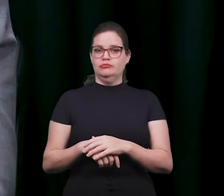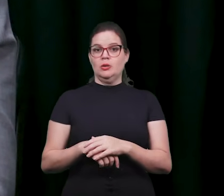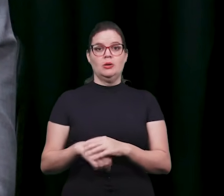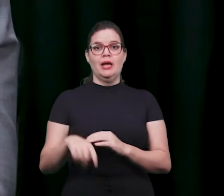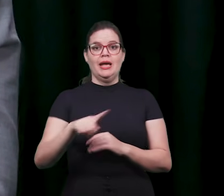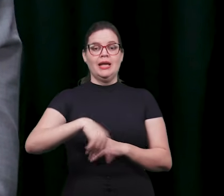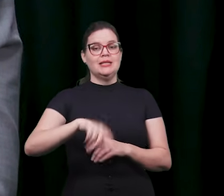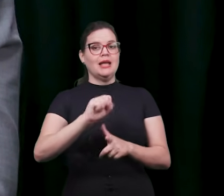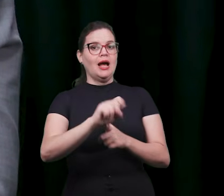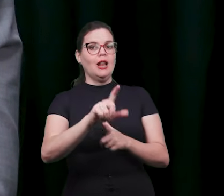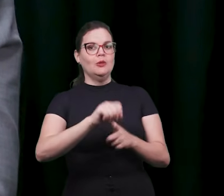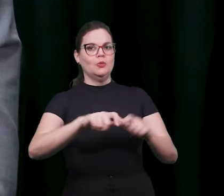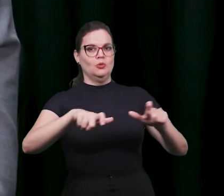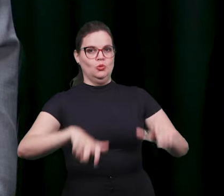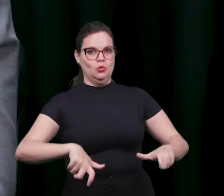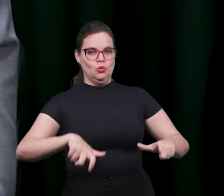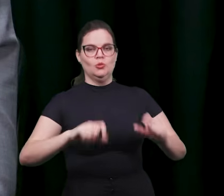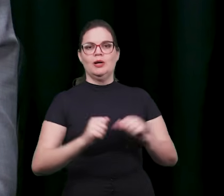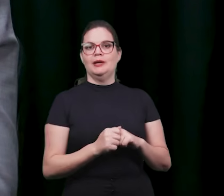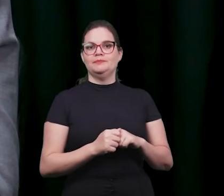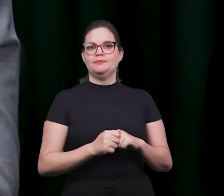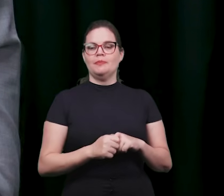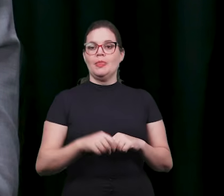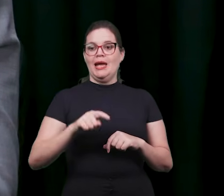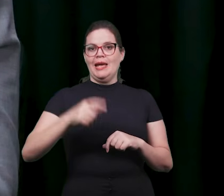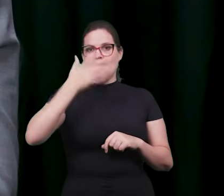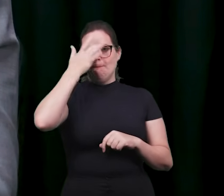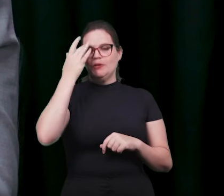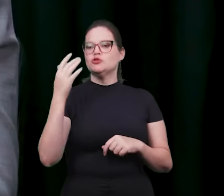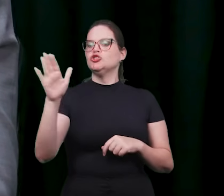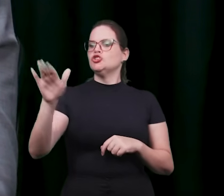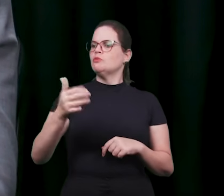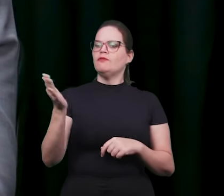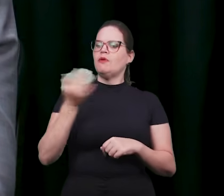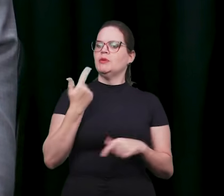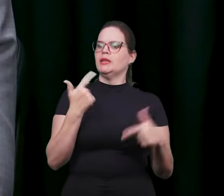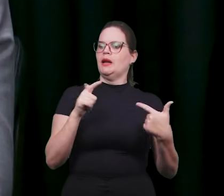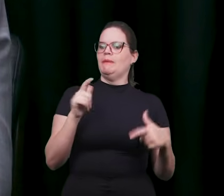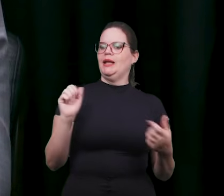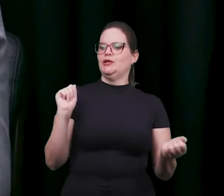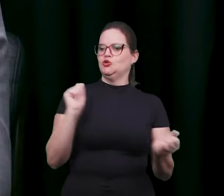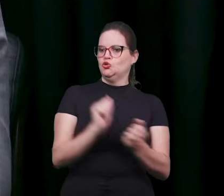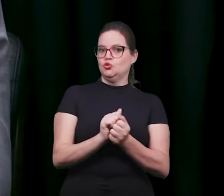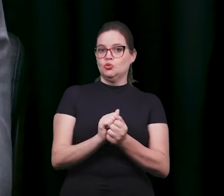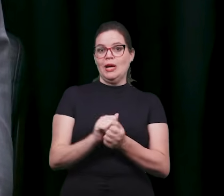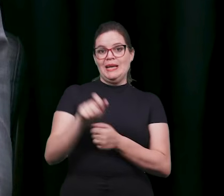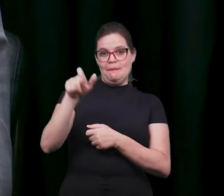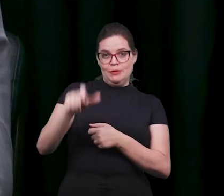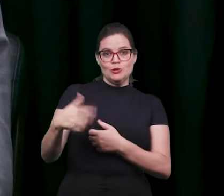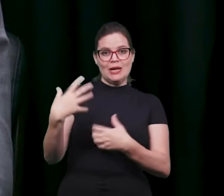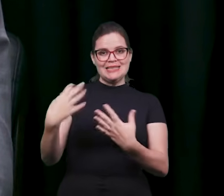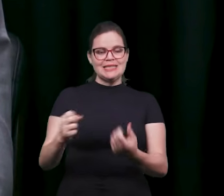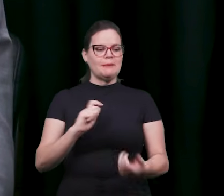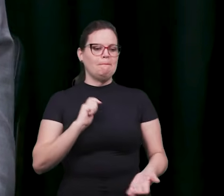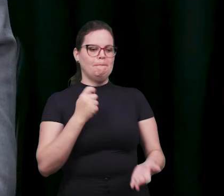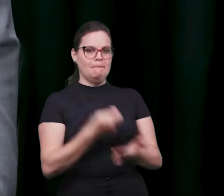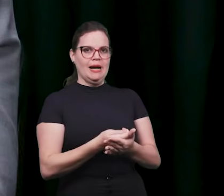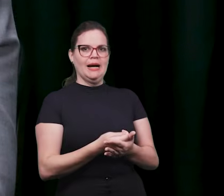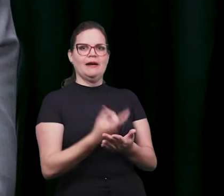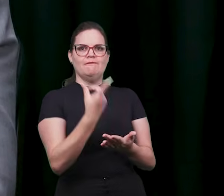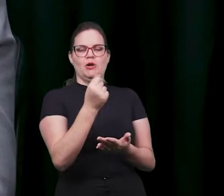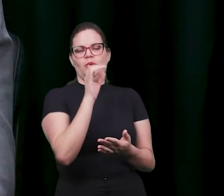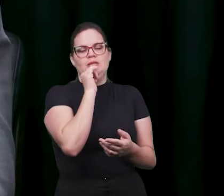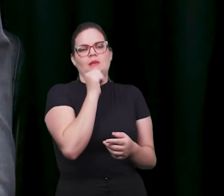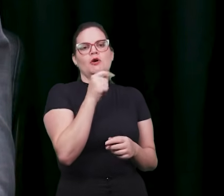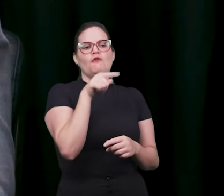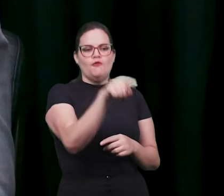aquele espaço, locam a cadeira e pagam um valor para poder estar naquele salão. Normalmente é assim. Ou deixam